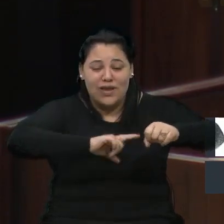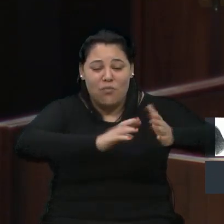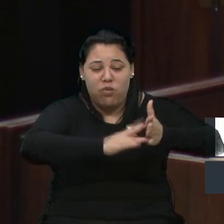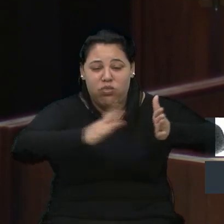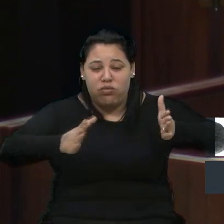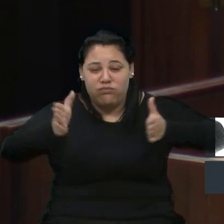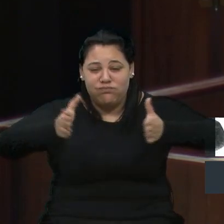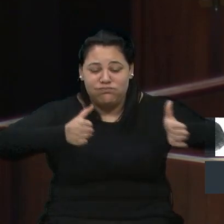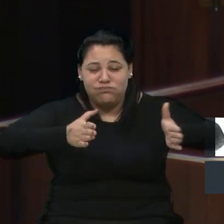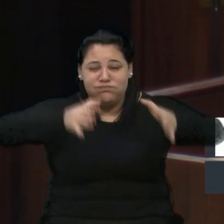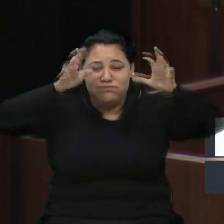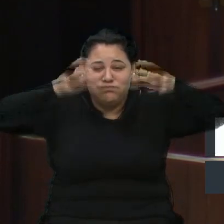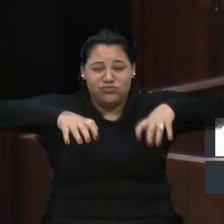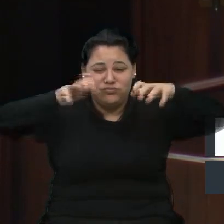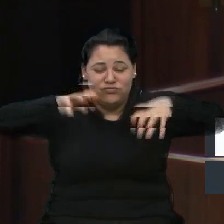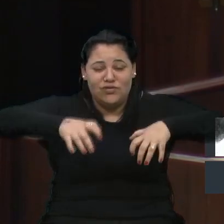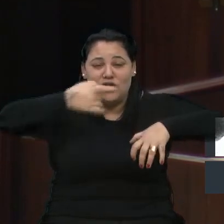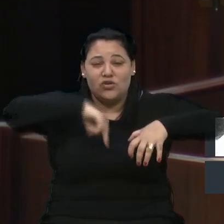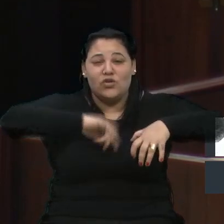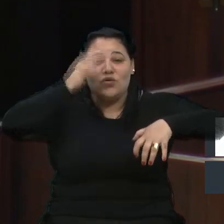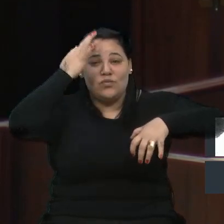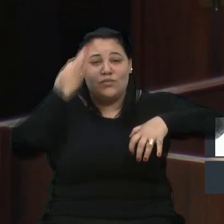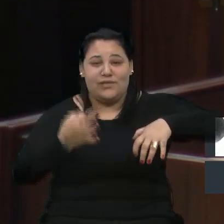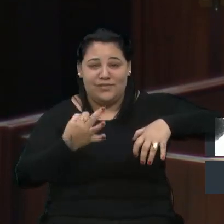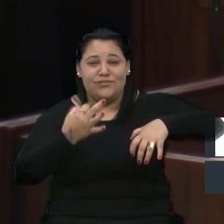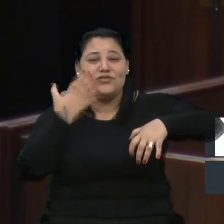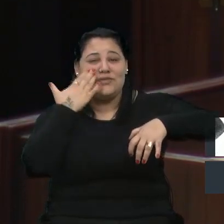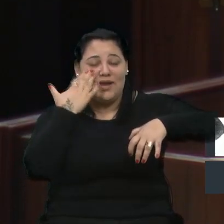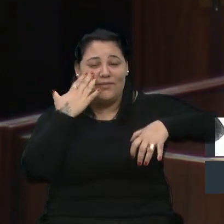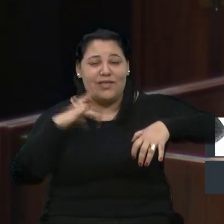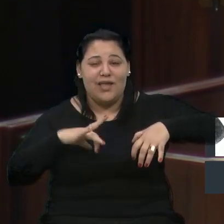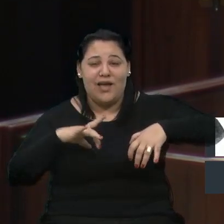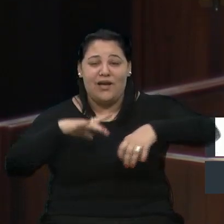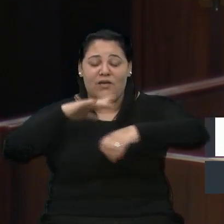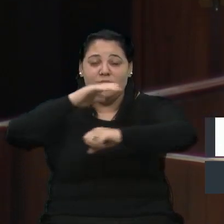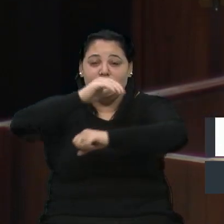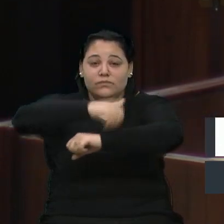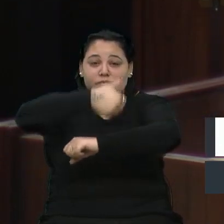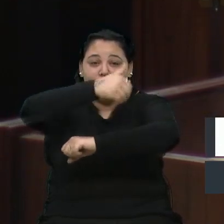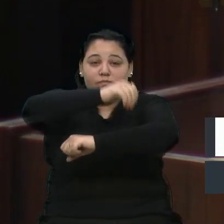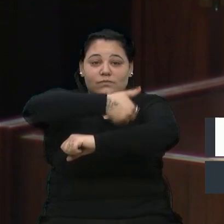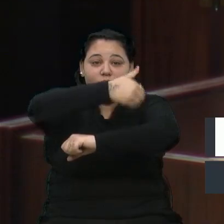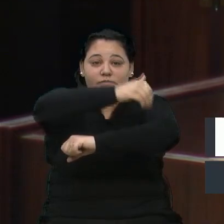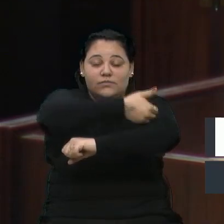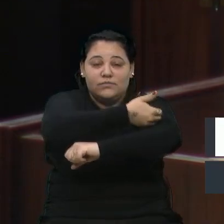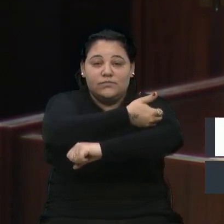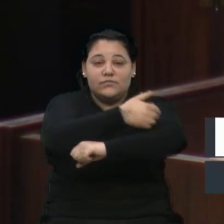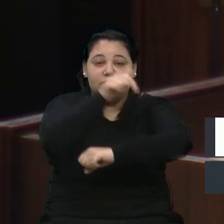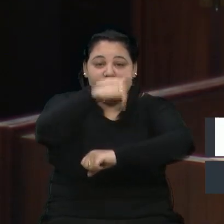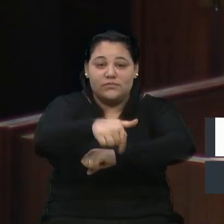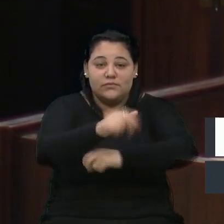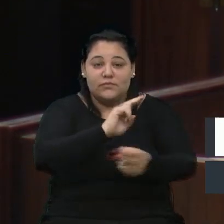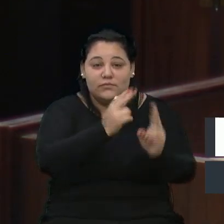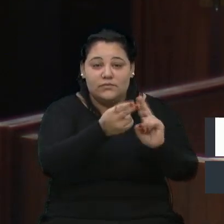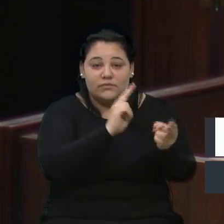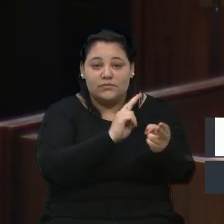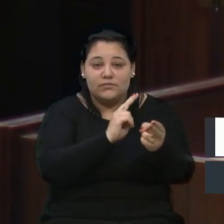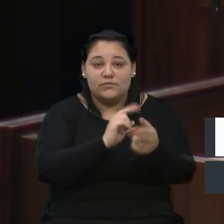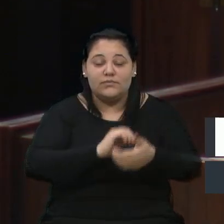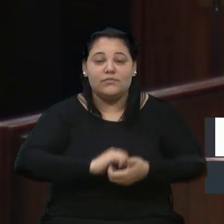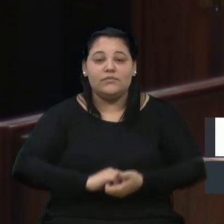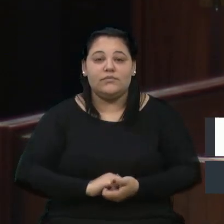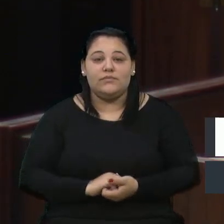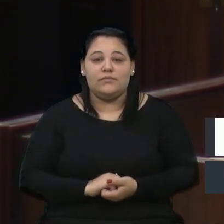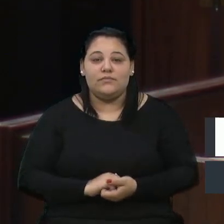gente até entende, devido a essas grandes quantidades de buracos aqui na via urbana de Caxias do Sul, Rota do Sol,